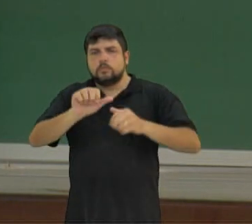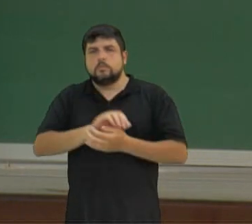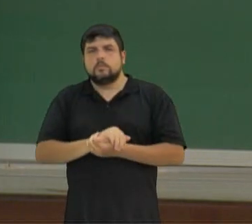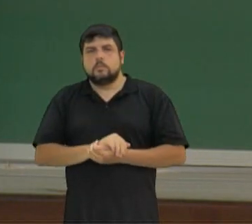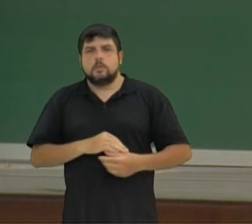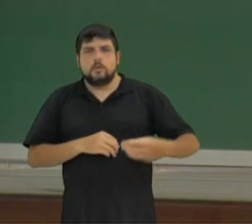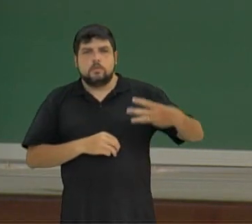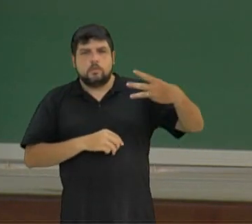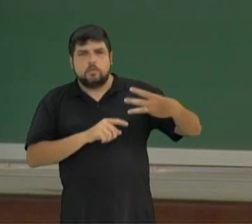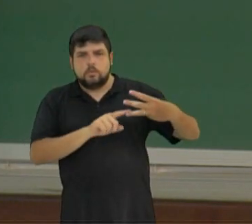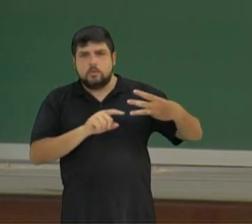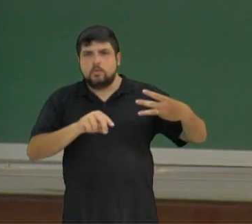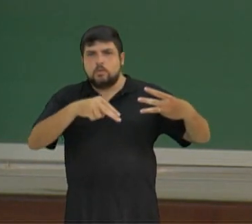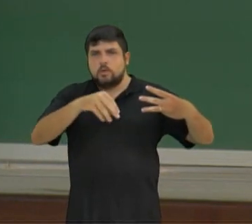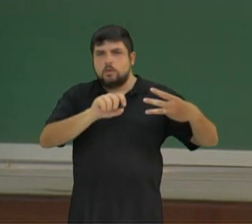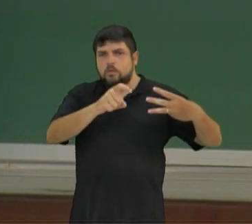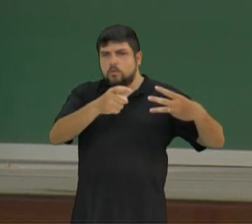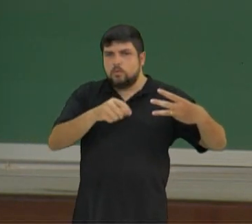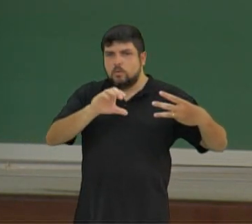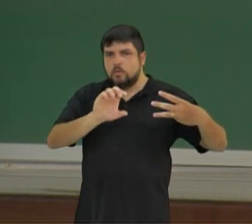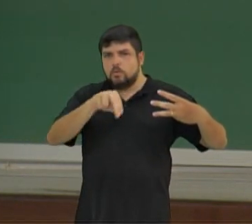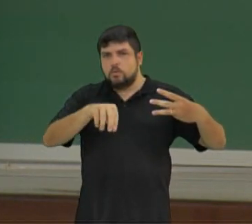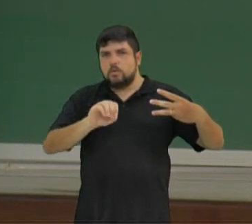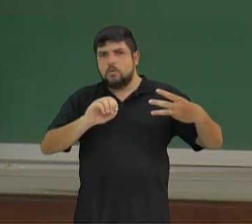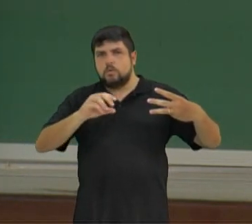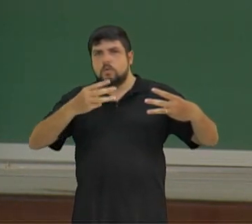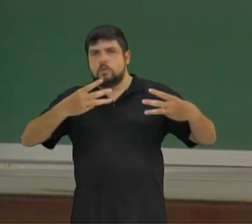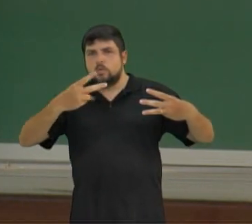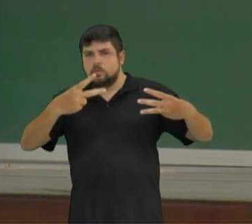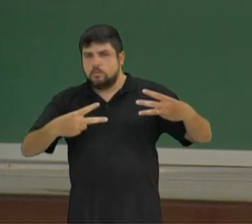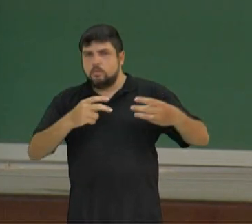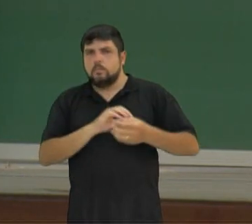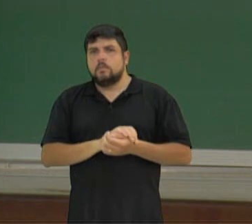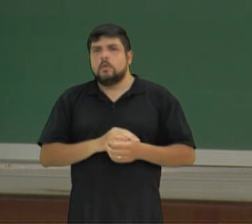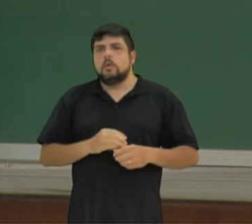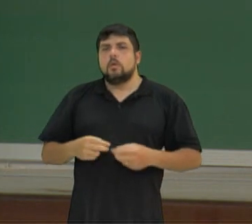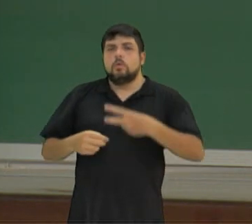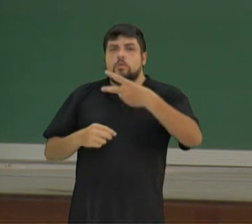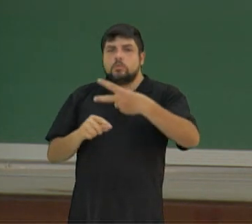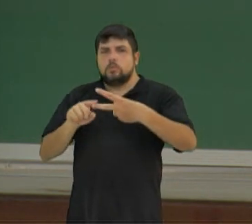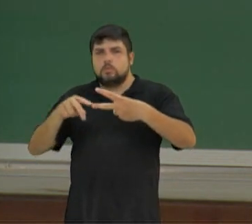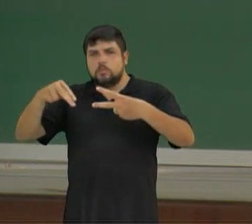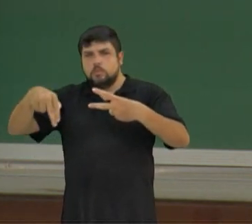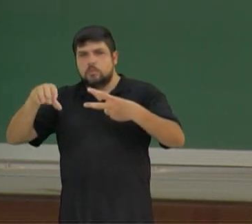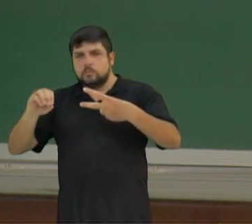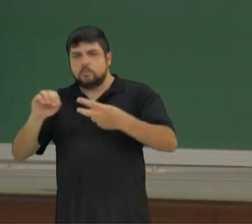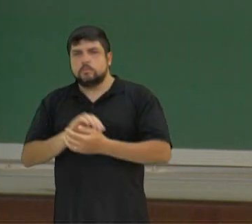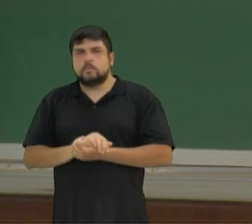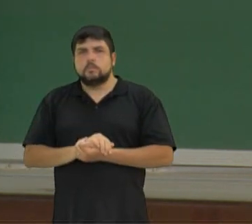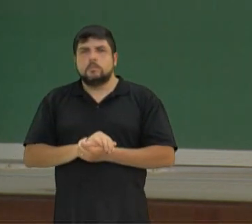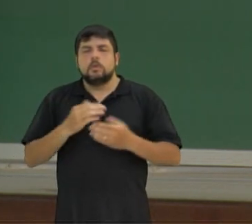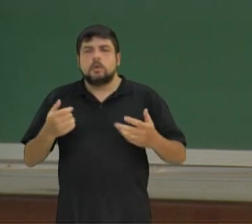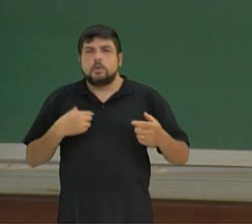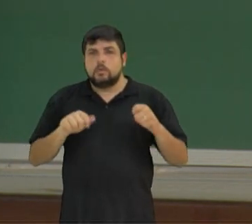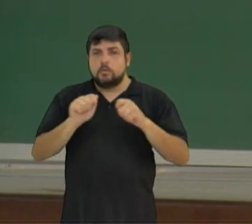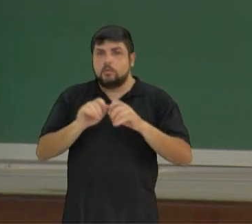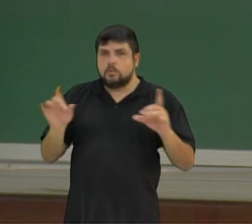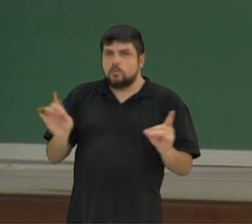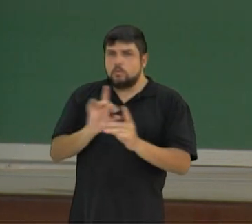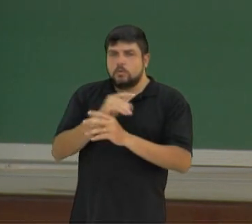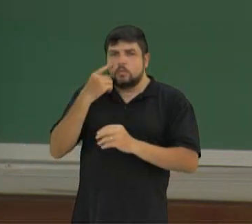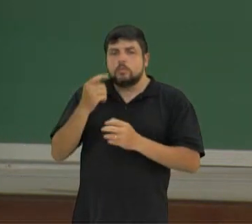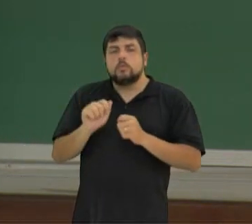3 vai ficar o NOx do CuNO3,2 e o 2 vai ficar como o NOx do NO. Feito isso aqui, a gente vai